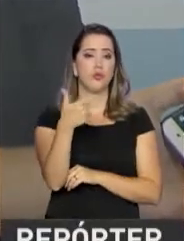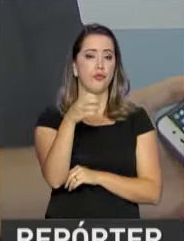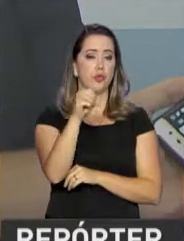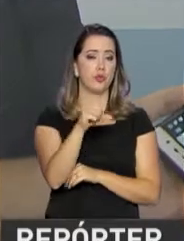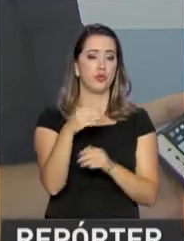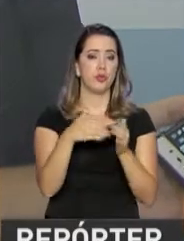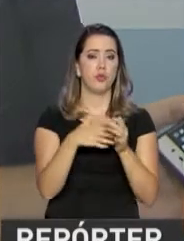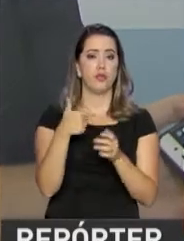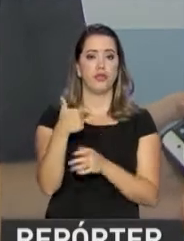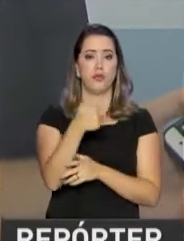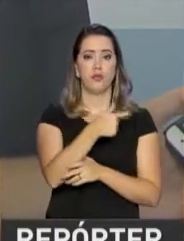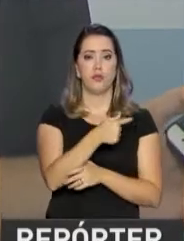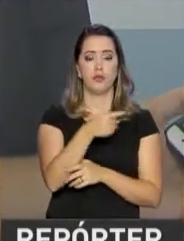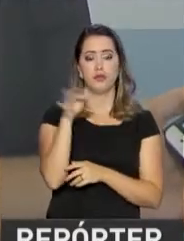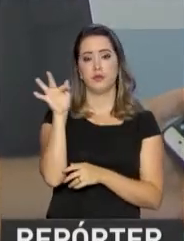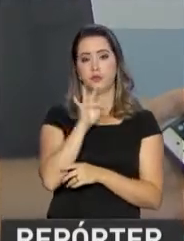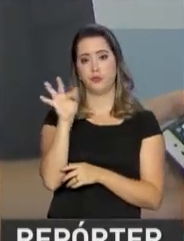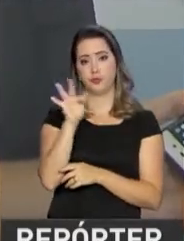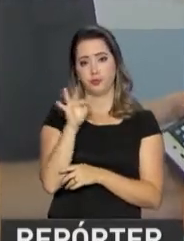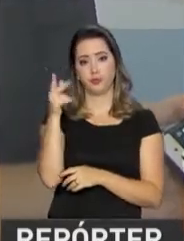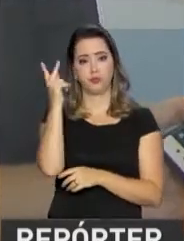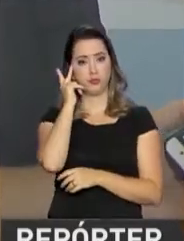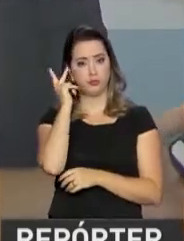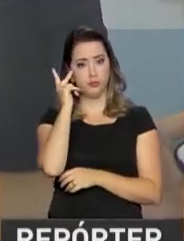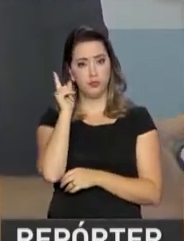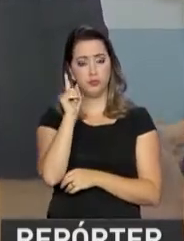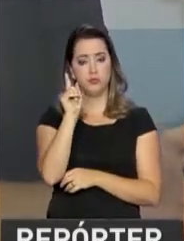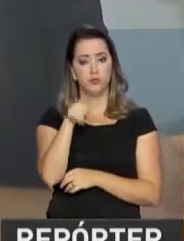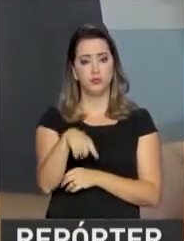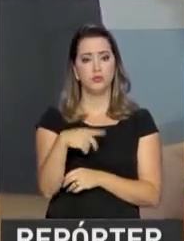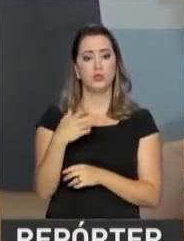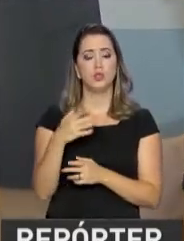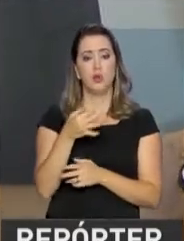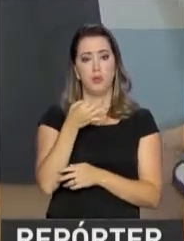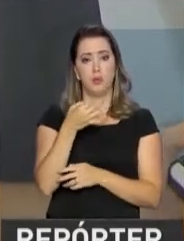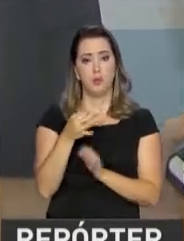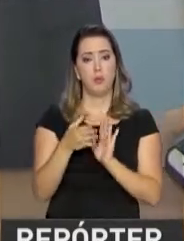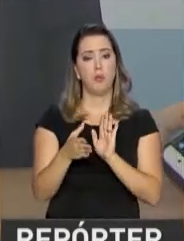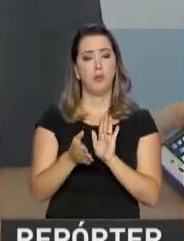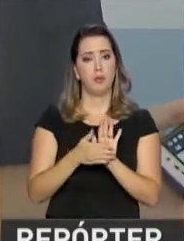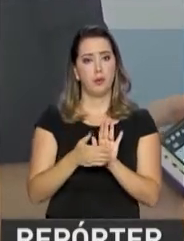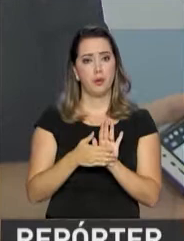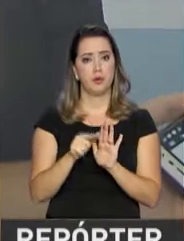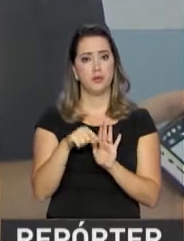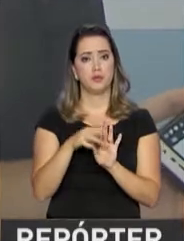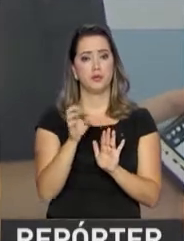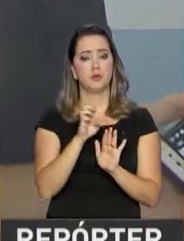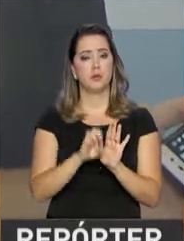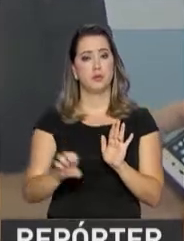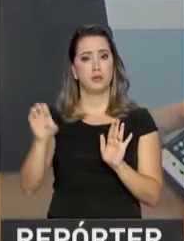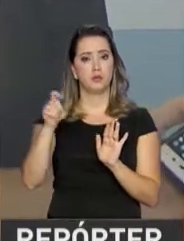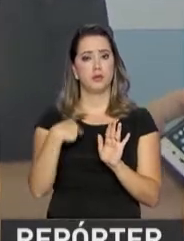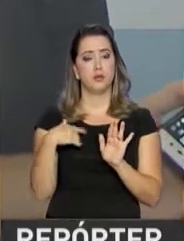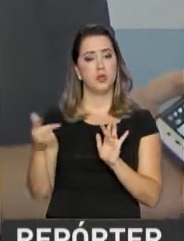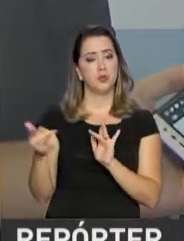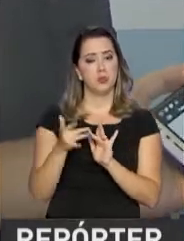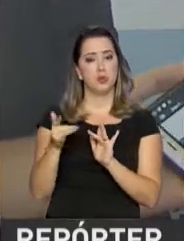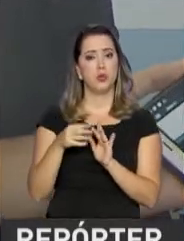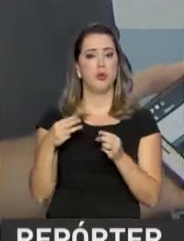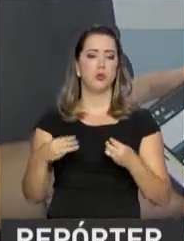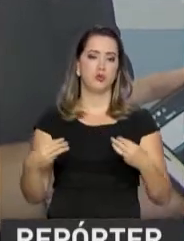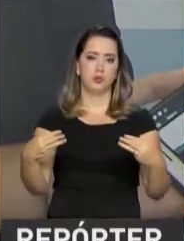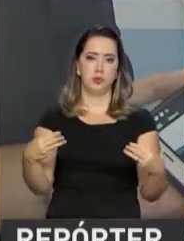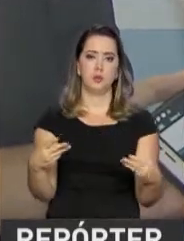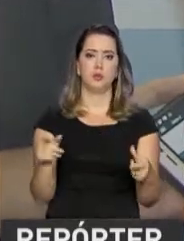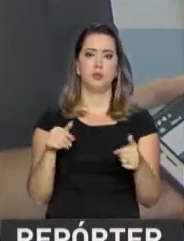até o dia 17 de fevereiro pelo estado de São Paulo foi sugerida e proposta pelo estado, acatada pelo Ministério,